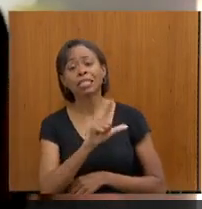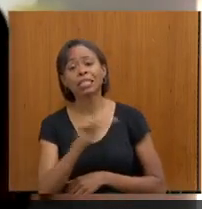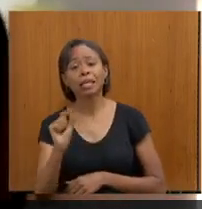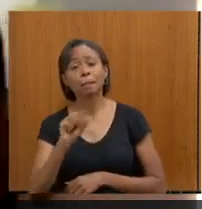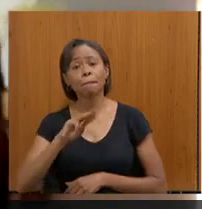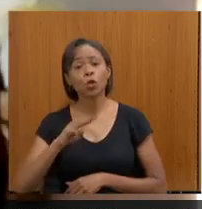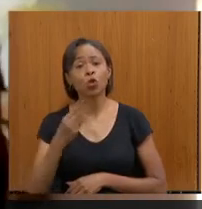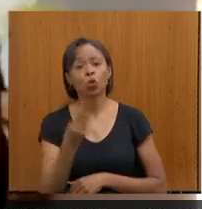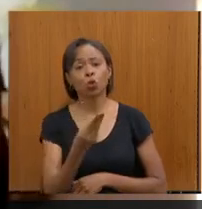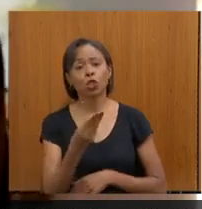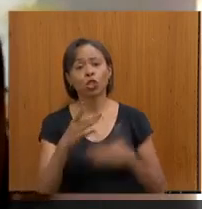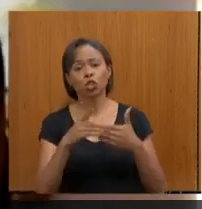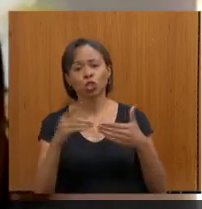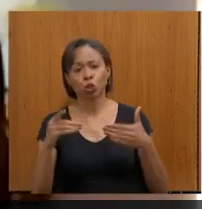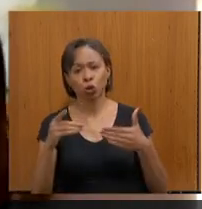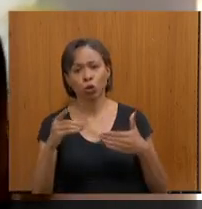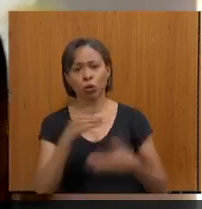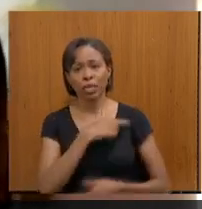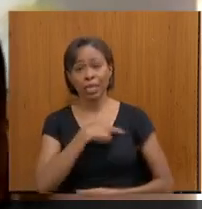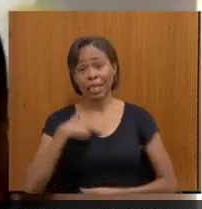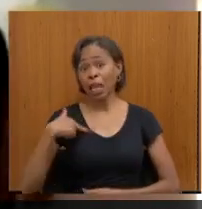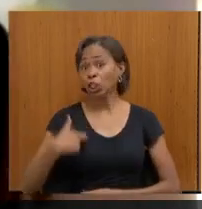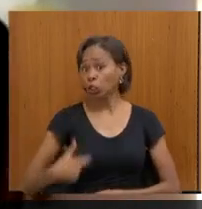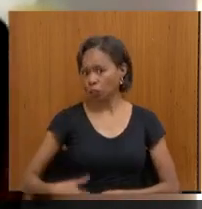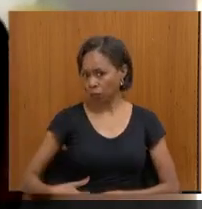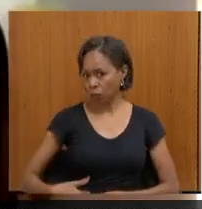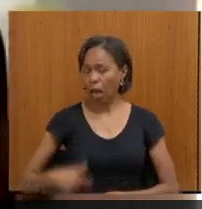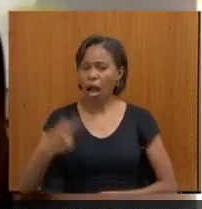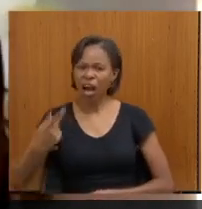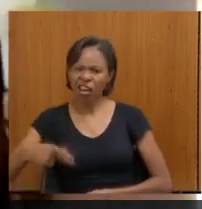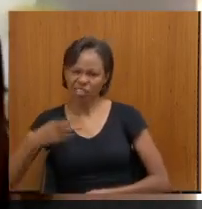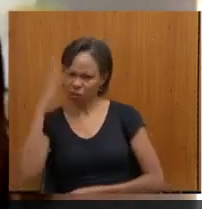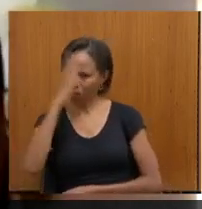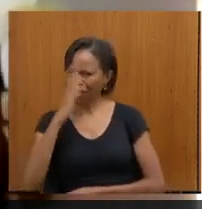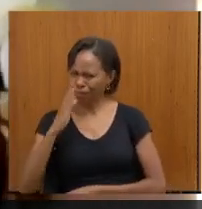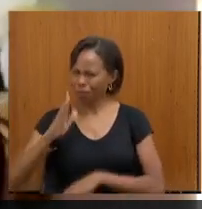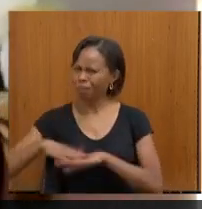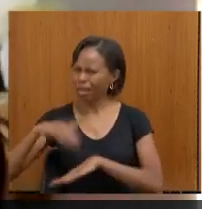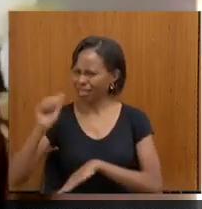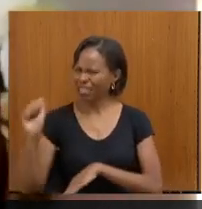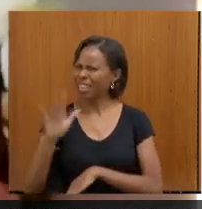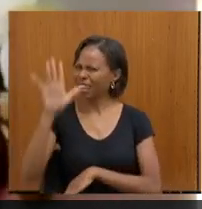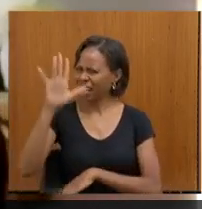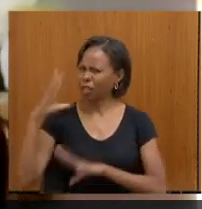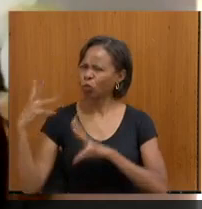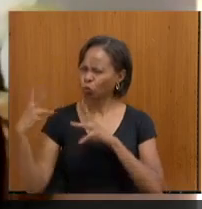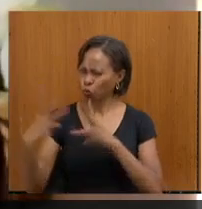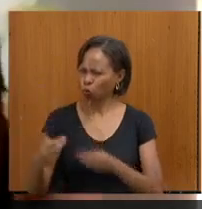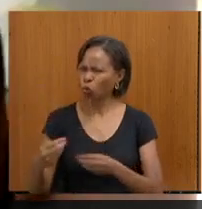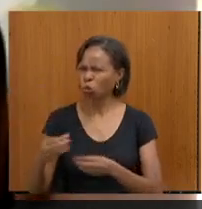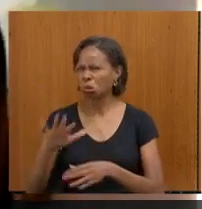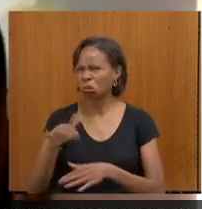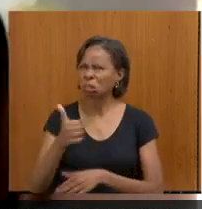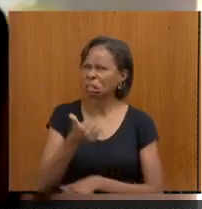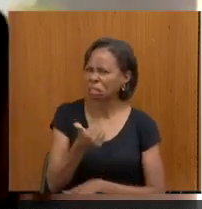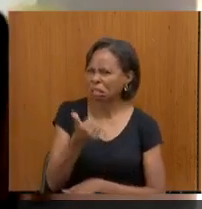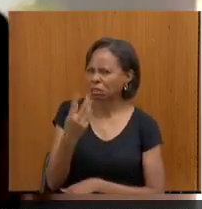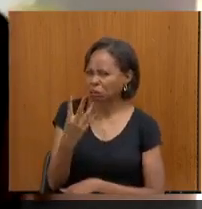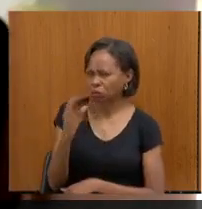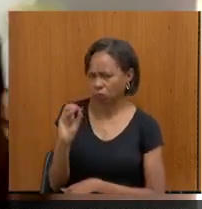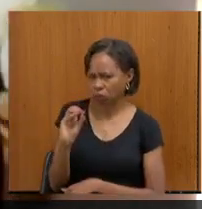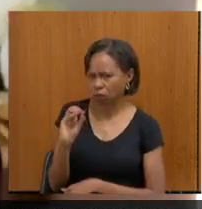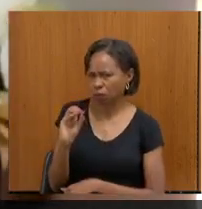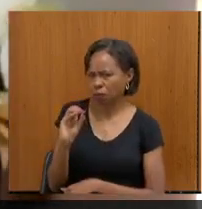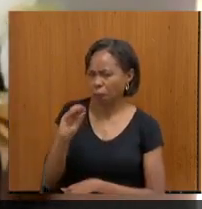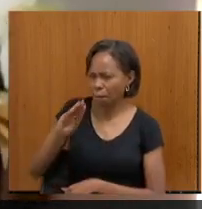na China aqui no Brasil como é que tudo mais caro acredito que vai depositar os 140 milhões de